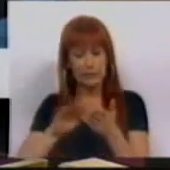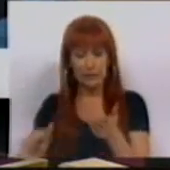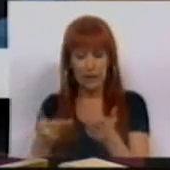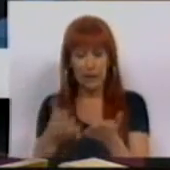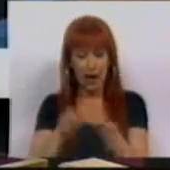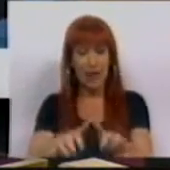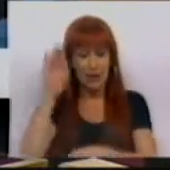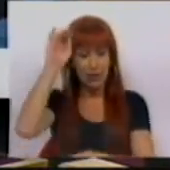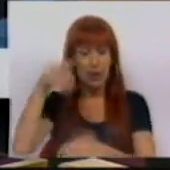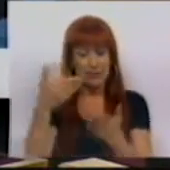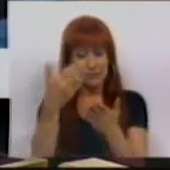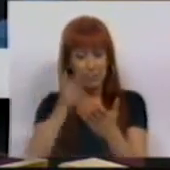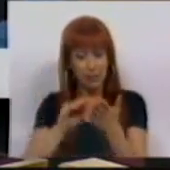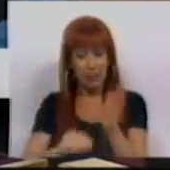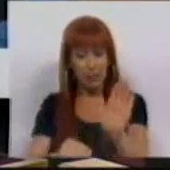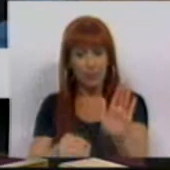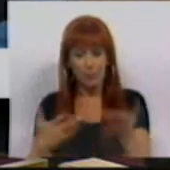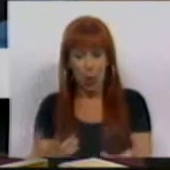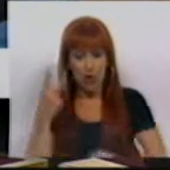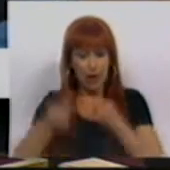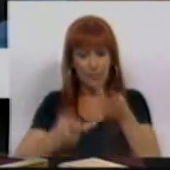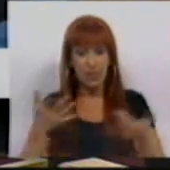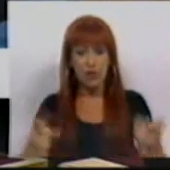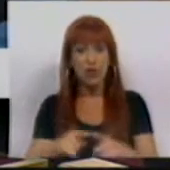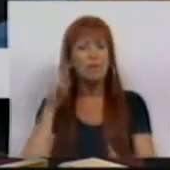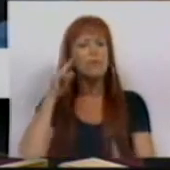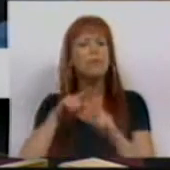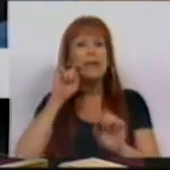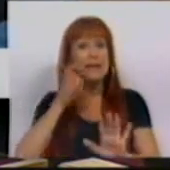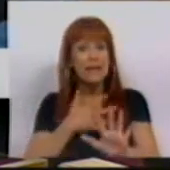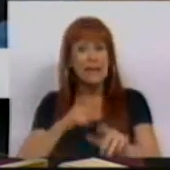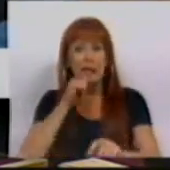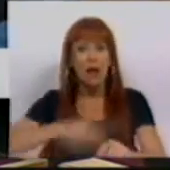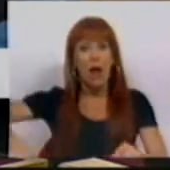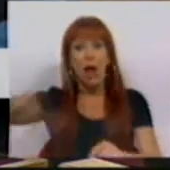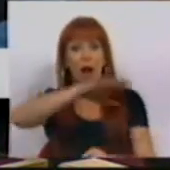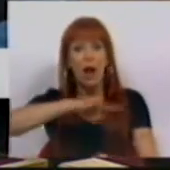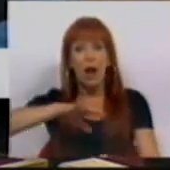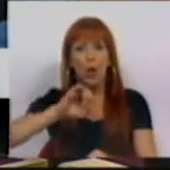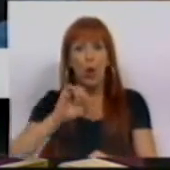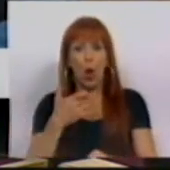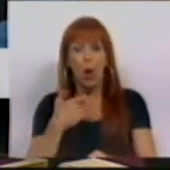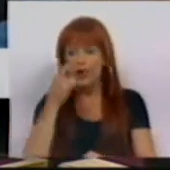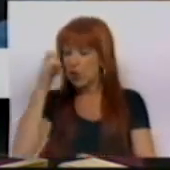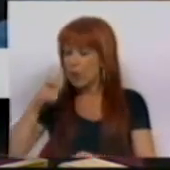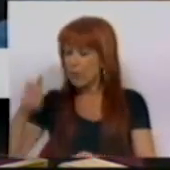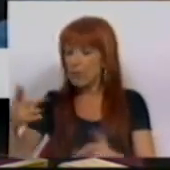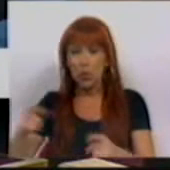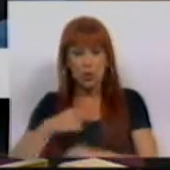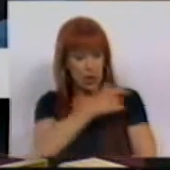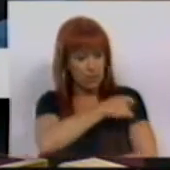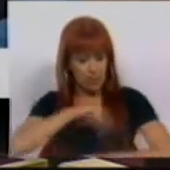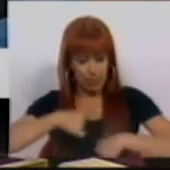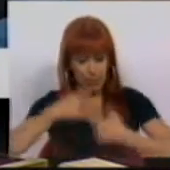dirigiram à Assembleia da República com a petição de hoje em apreciação visando a salvaguarda da Lagoa de Óbidos. Cidadãos que, em meu